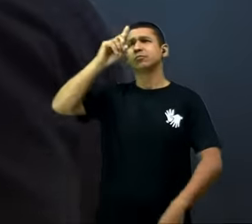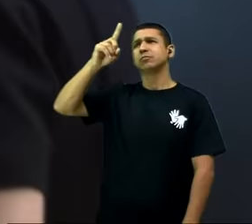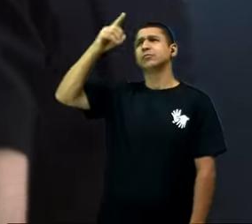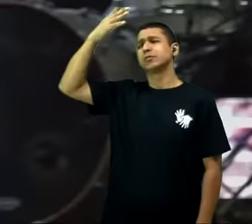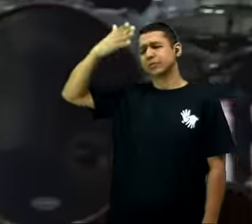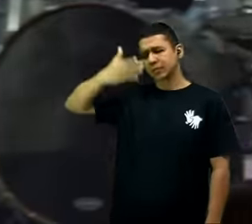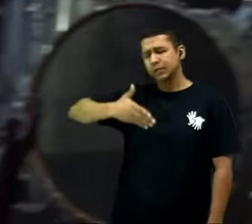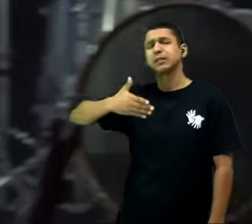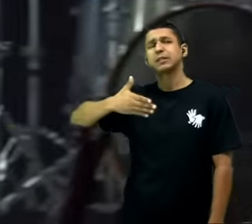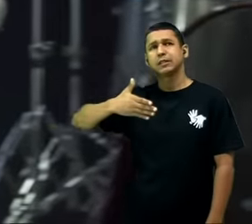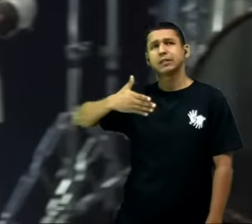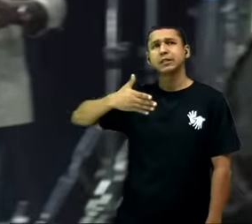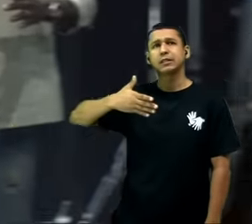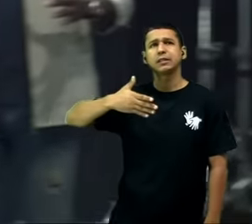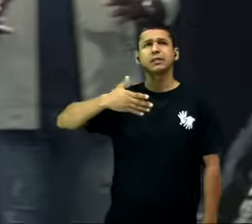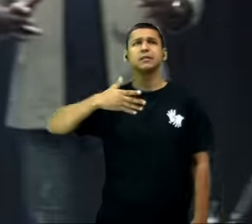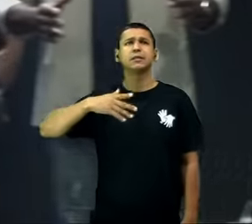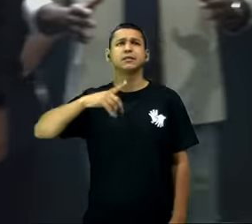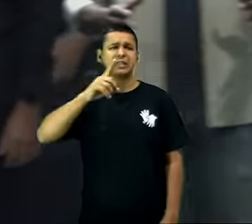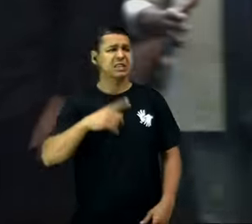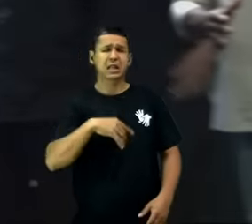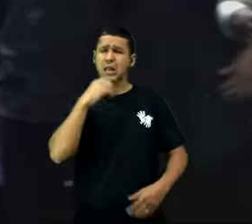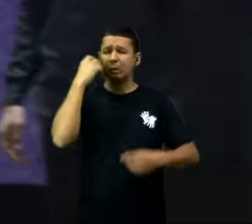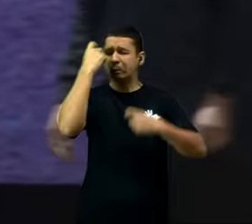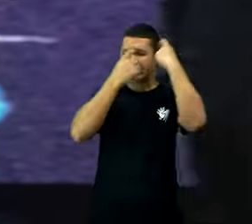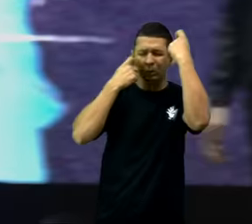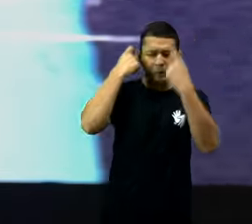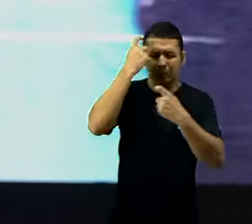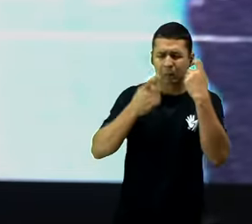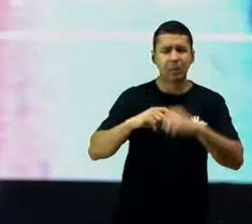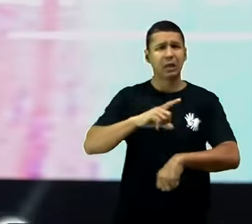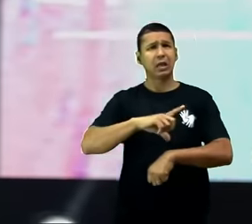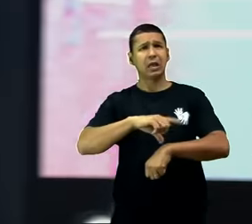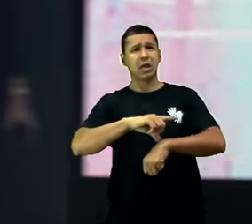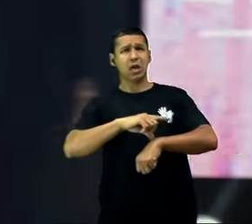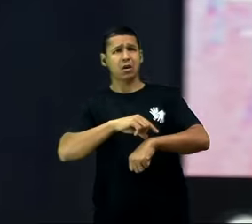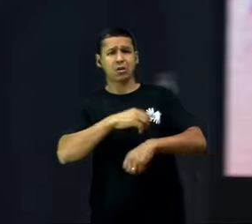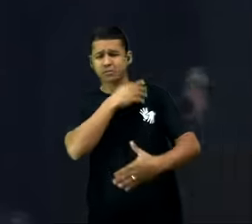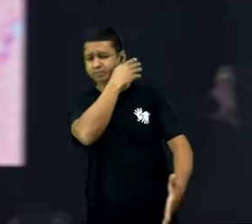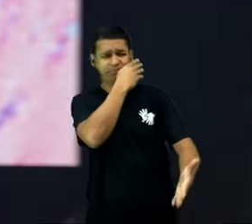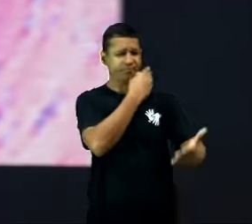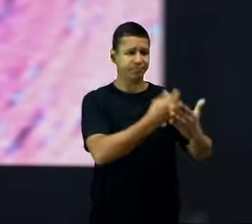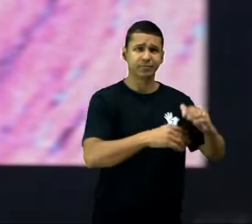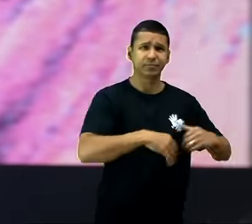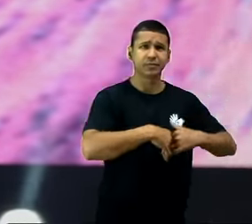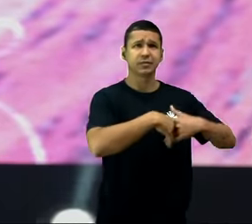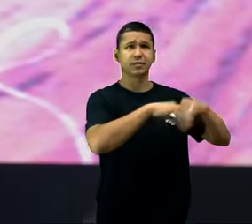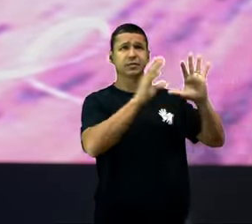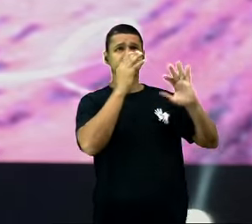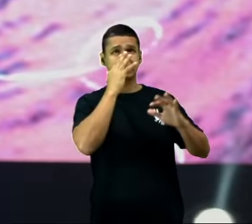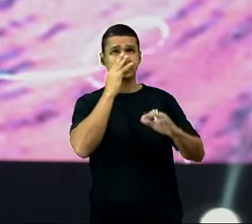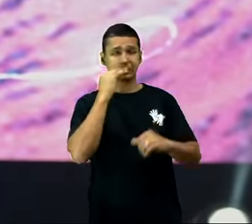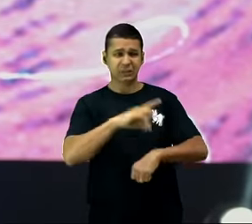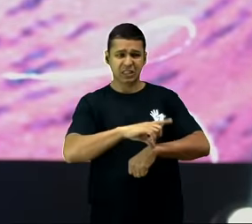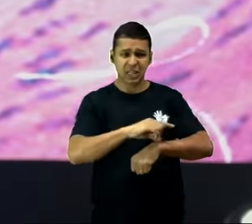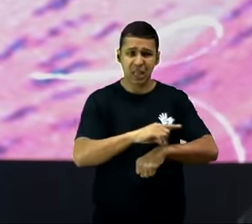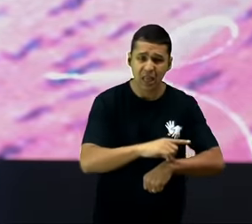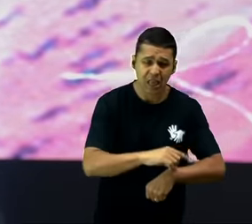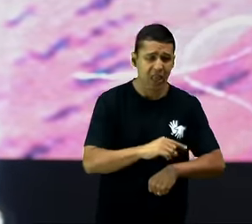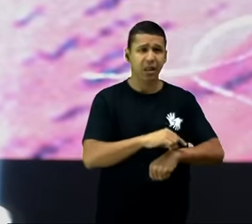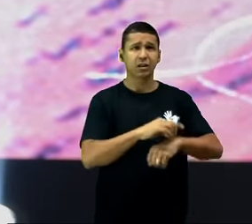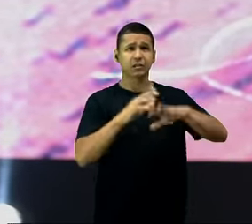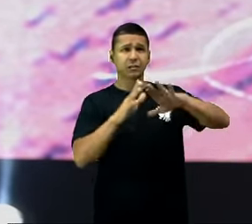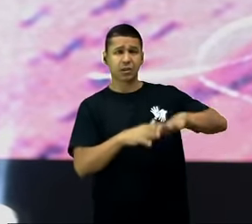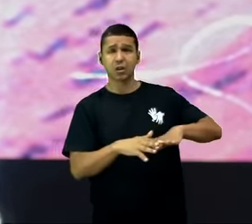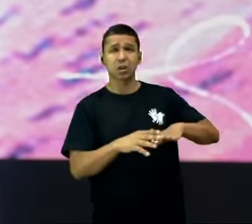sentindo muito de Deus. Eu não tenho nem aí. Se você tem preocupado com a hora, vai na paz. Deus te abençoe. Eu não tenho nem aí para o relógio. Vou até tirar meu relógio, que eu tenho raiva de tempo. Meu tempo é de